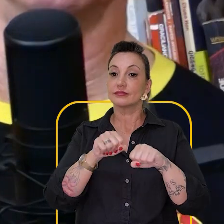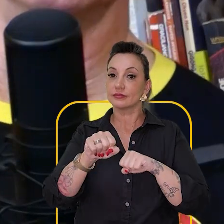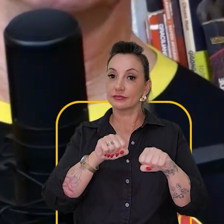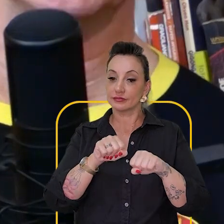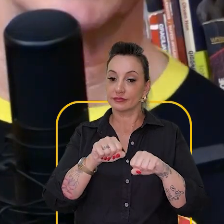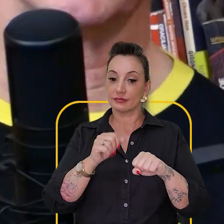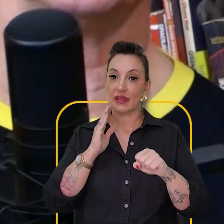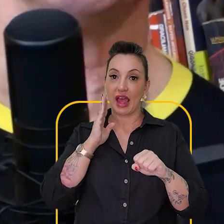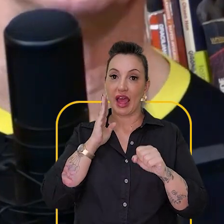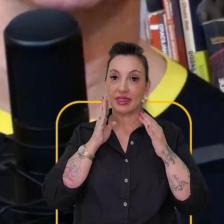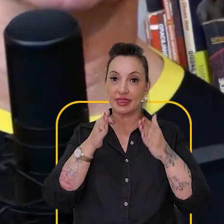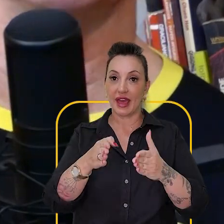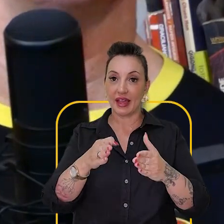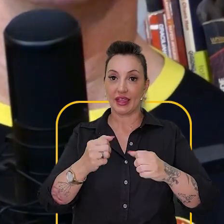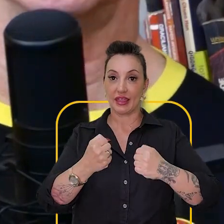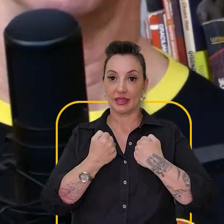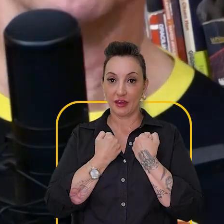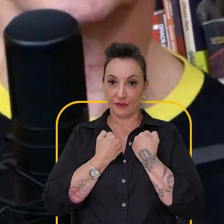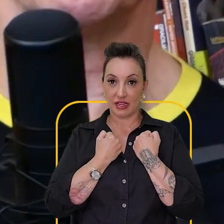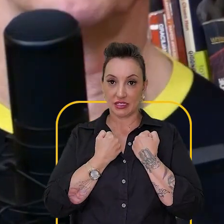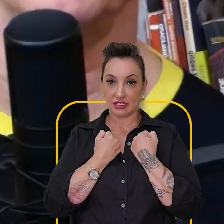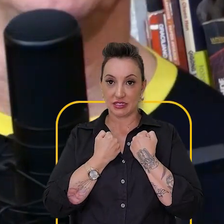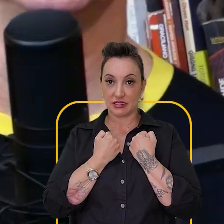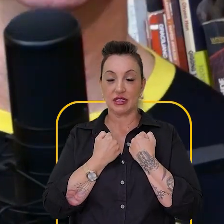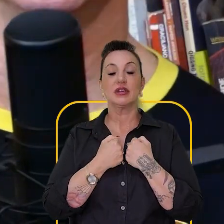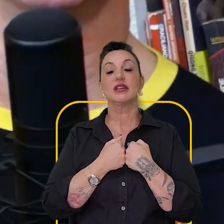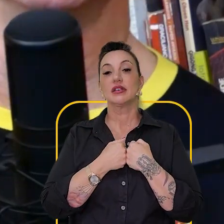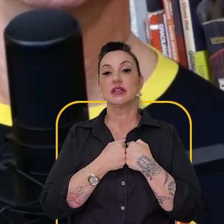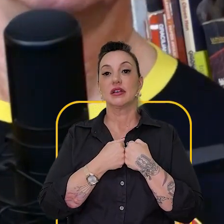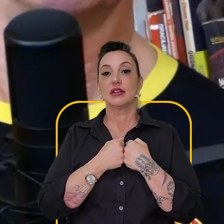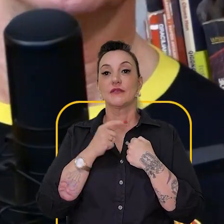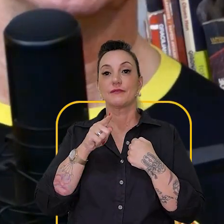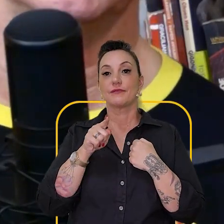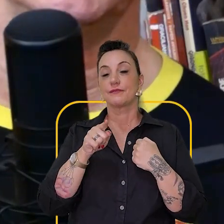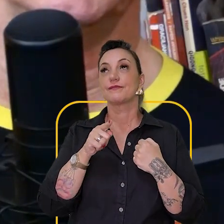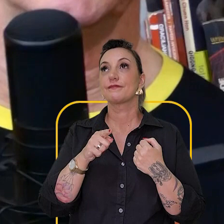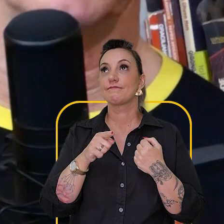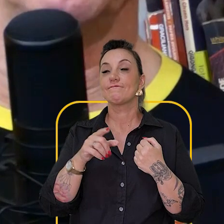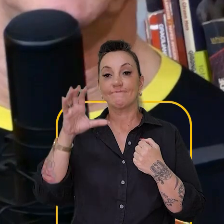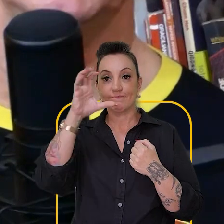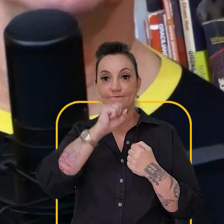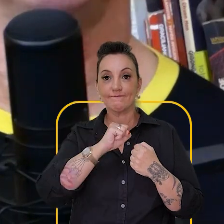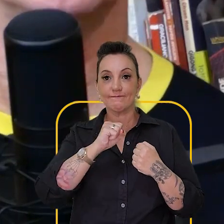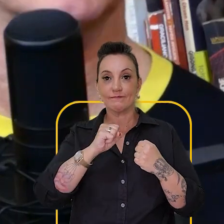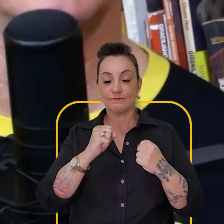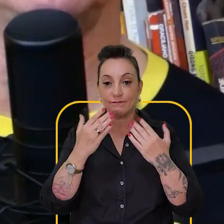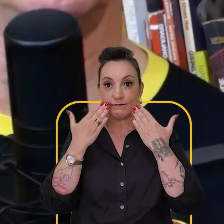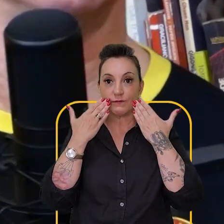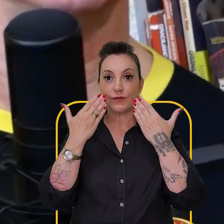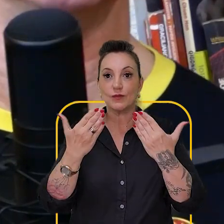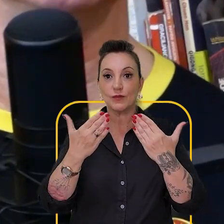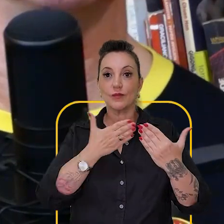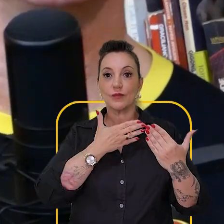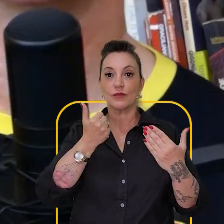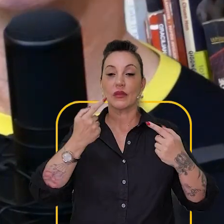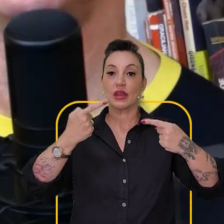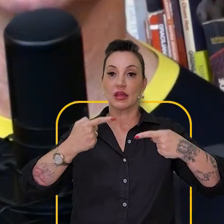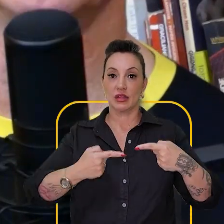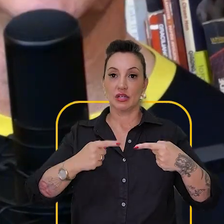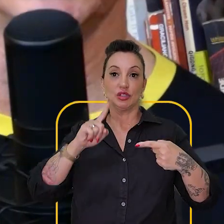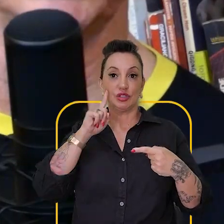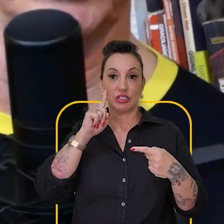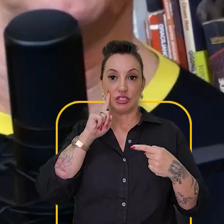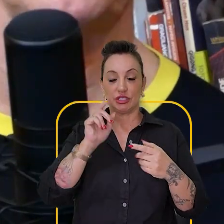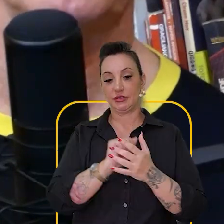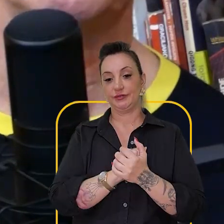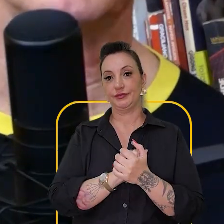confu ataque defesa a luta propriamente dita você aprende a enfrentar melhor os desafios